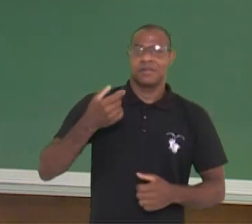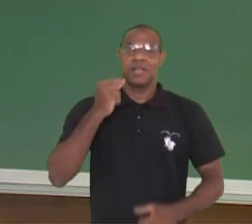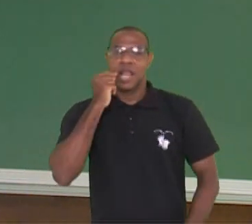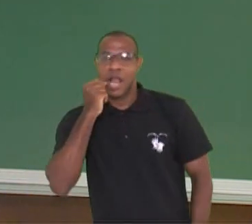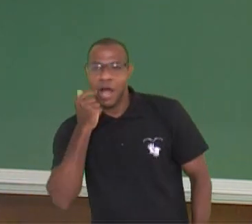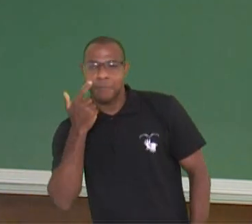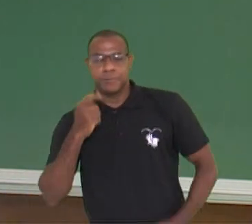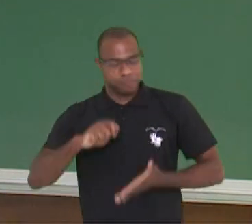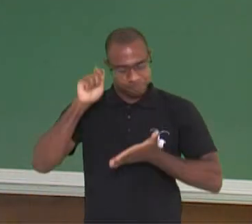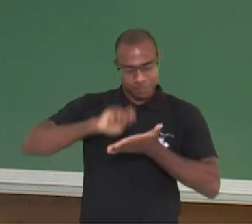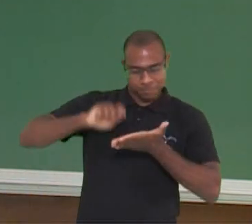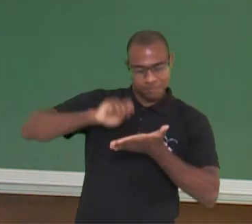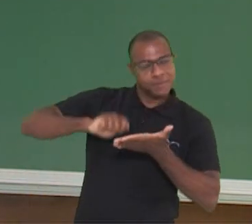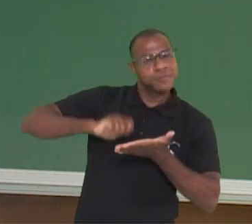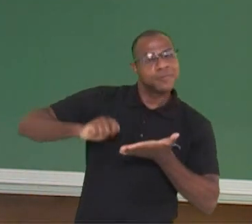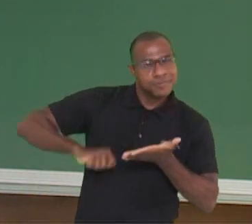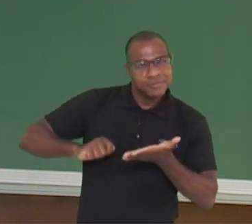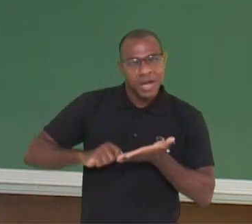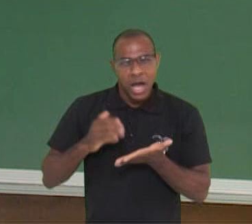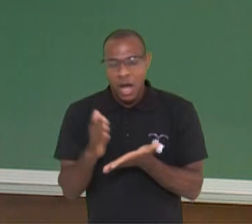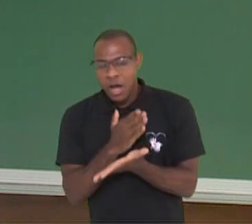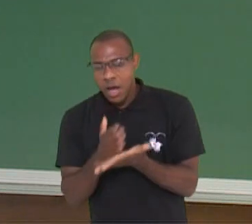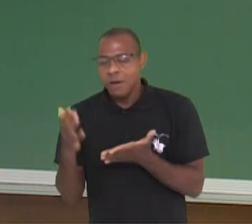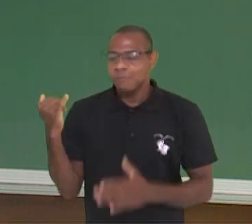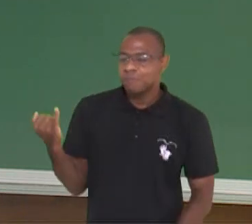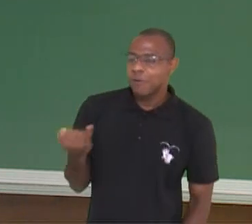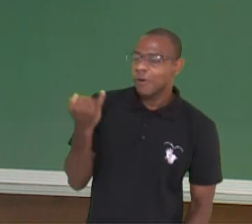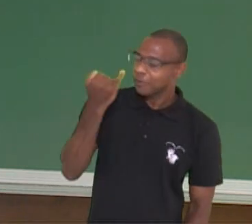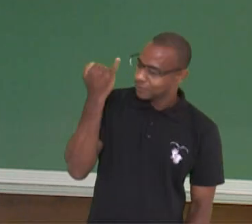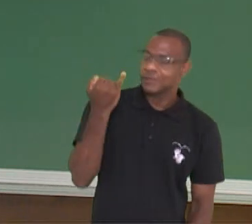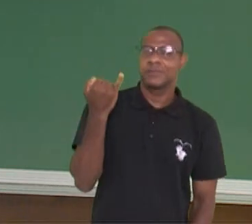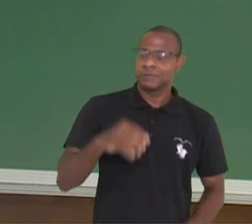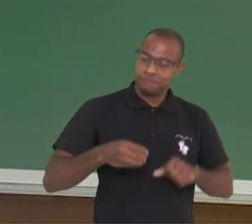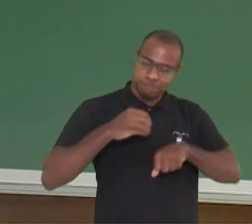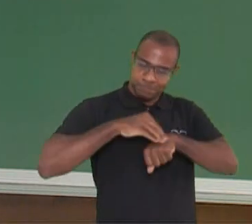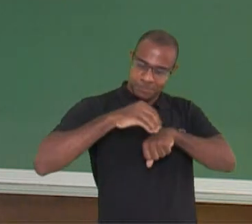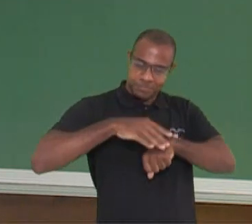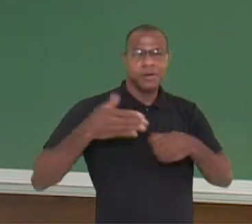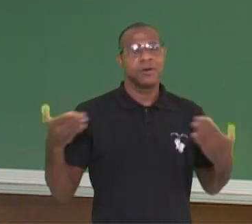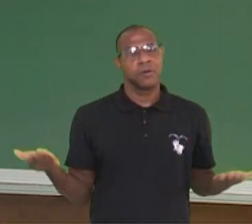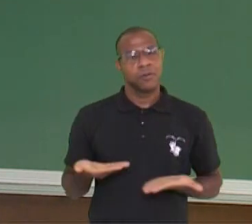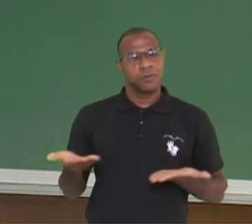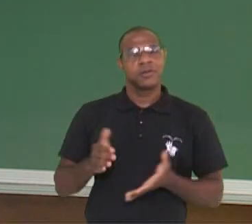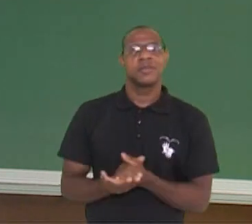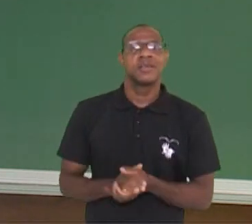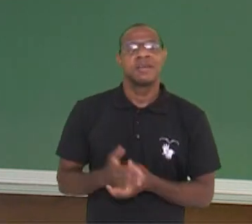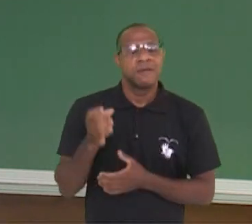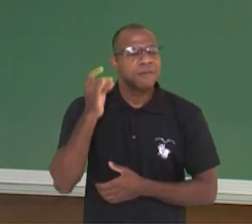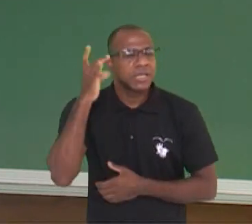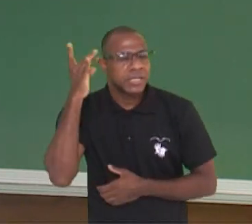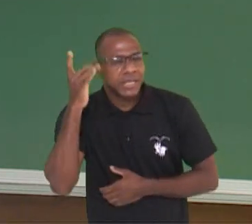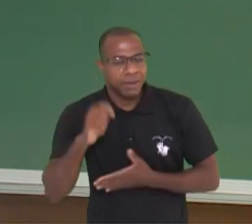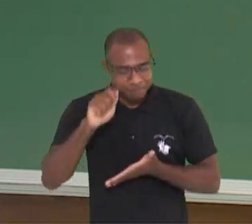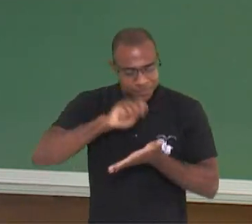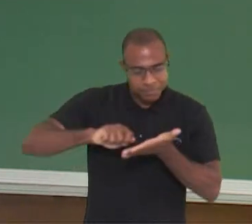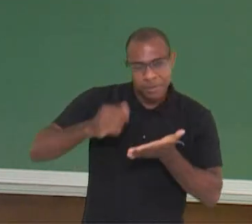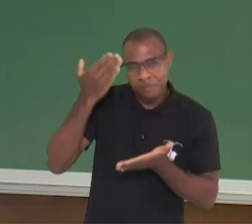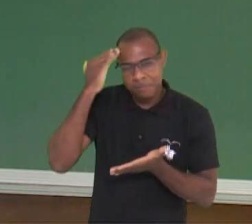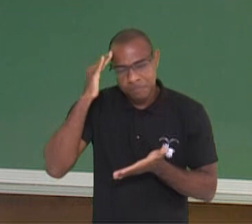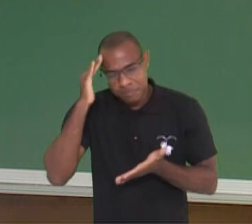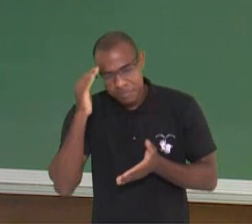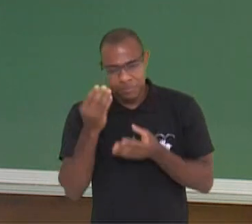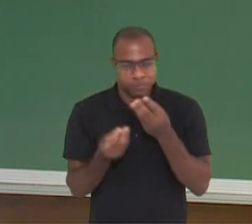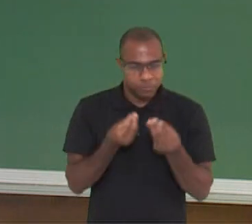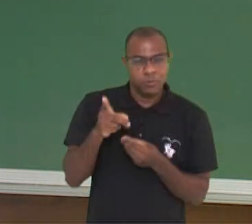caneta, anote algumas coisas super importantes que nós vamos falar na aula de hoje. Vão te facilitar muito nos estudos, você